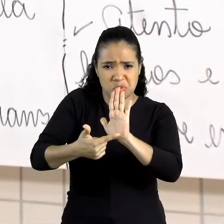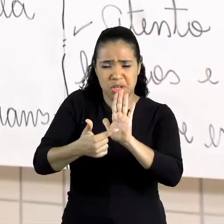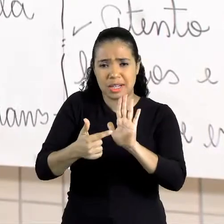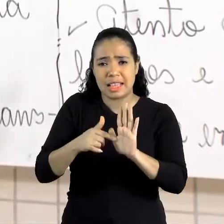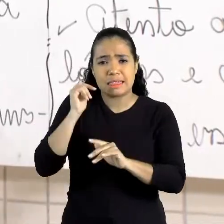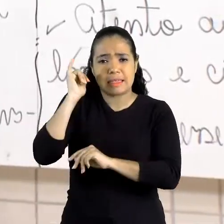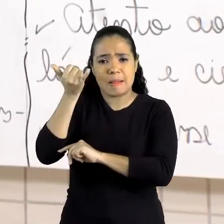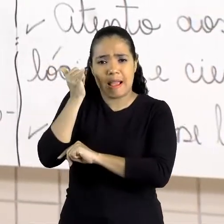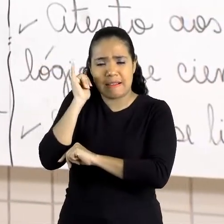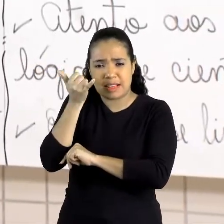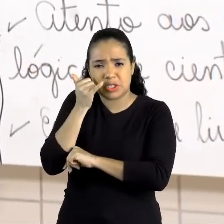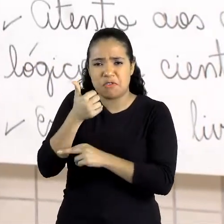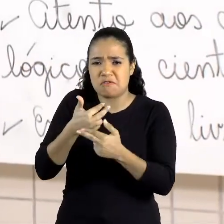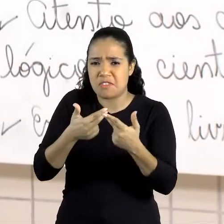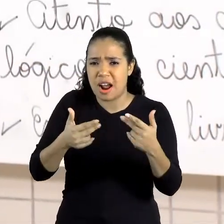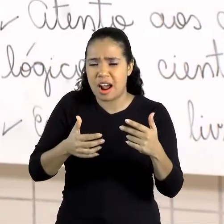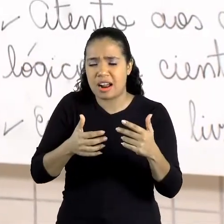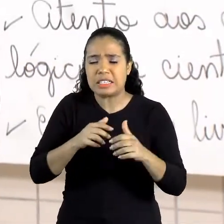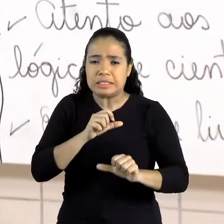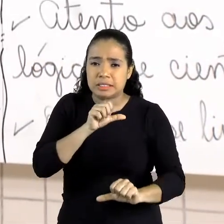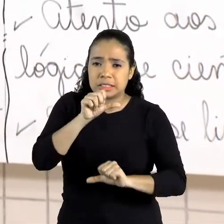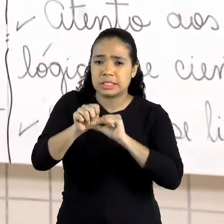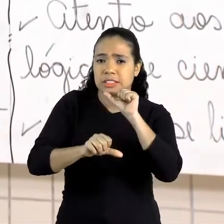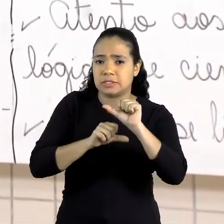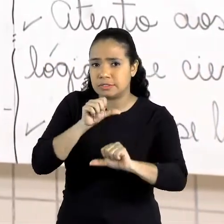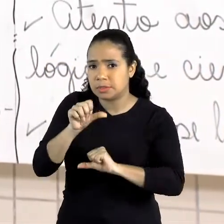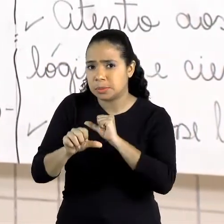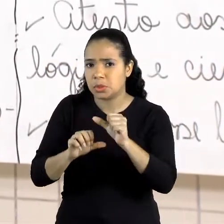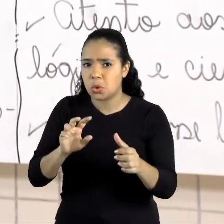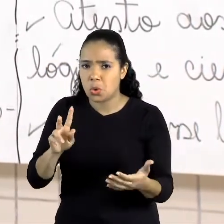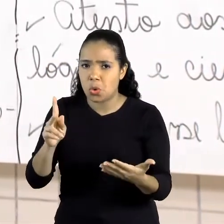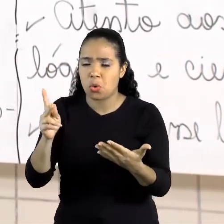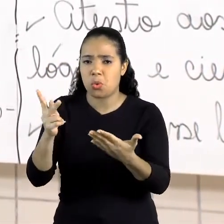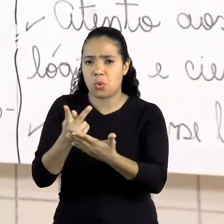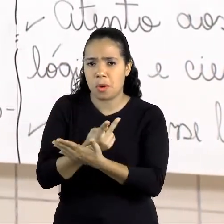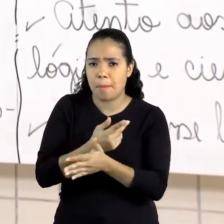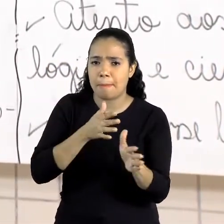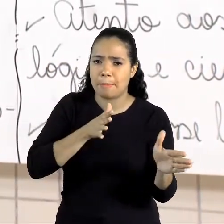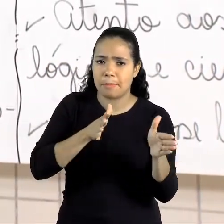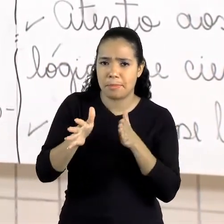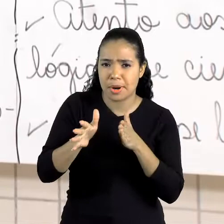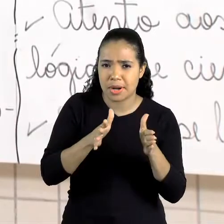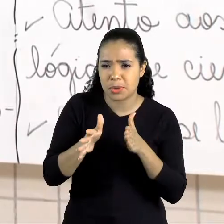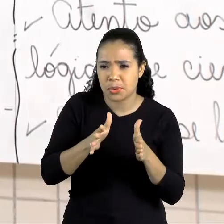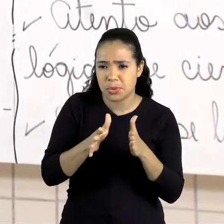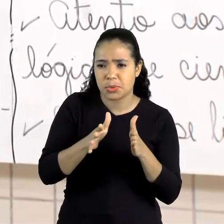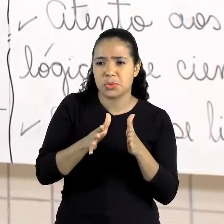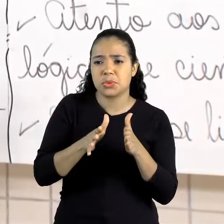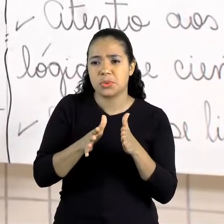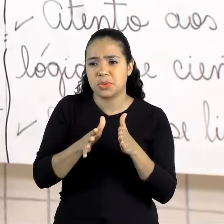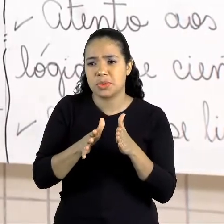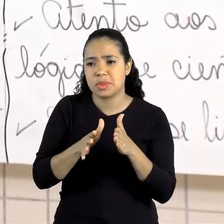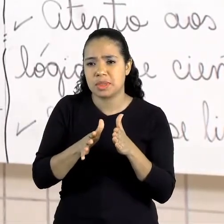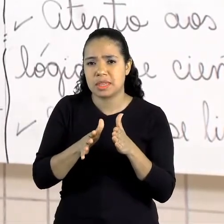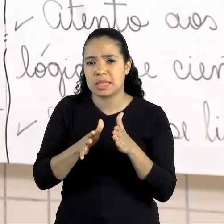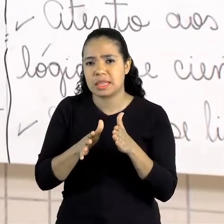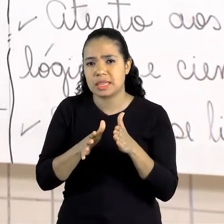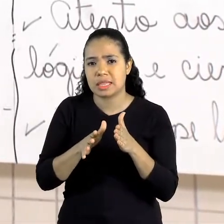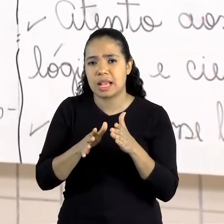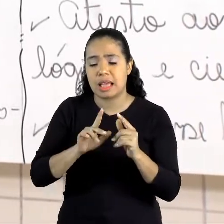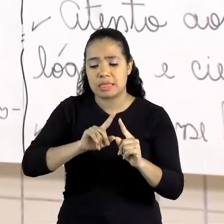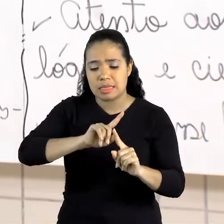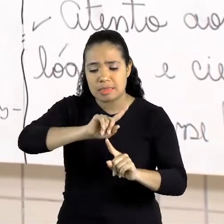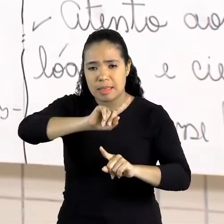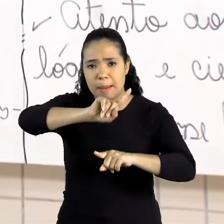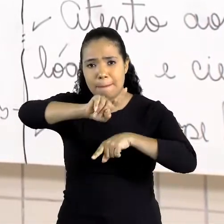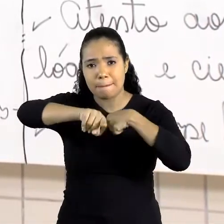narrativa várias transformações que aconteciam nessa época, em um período de pós-revolução